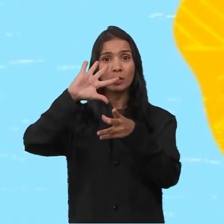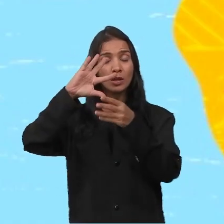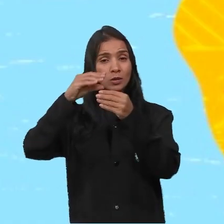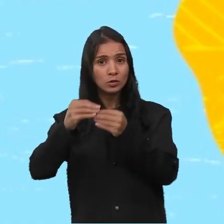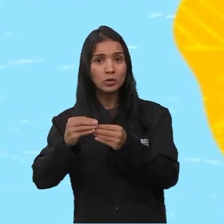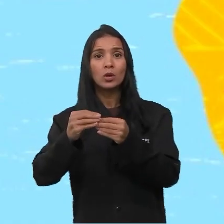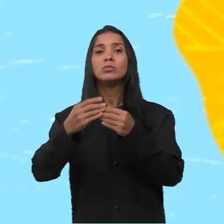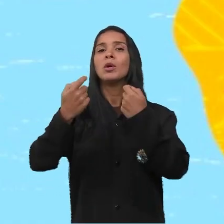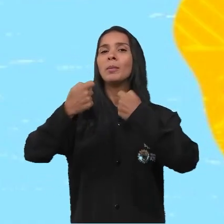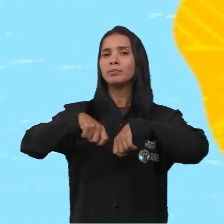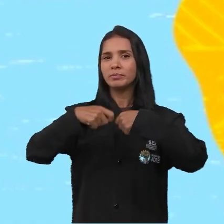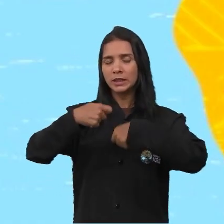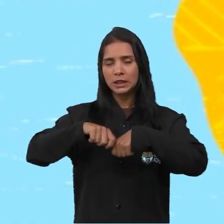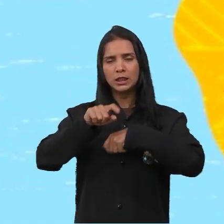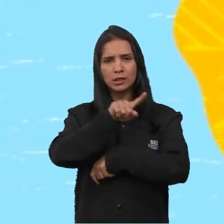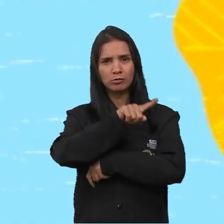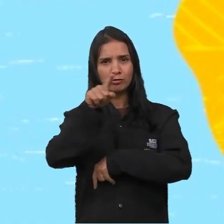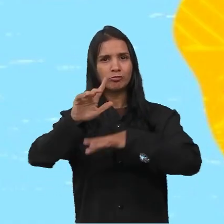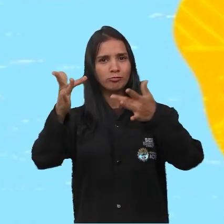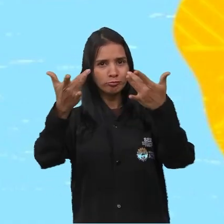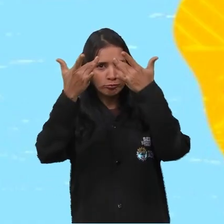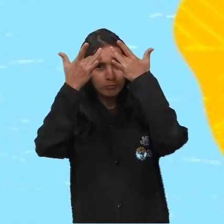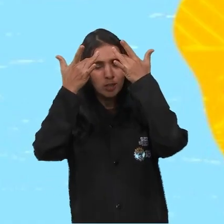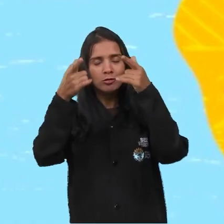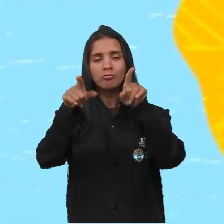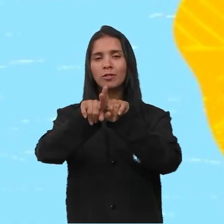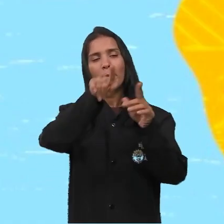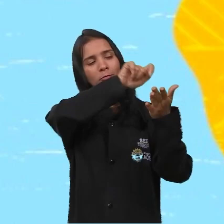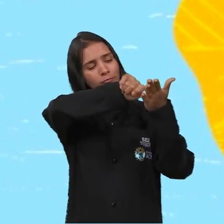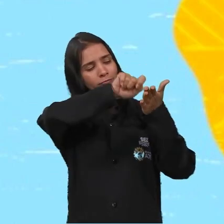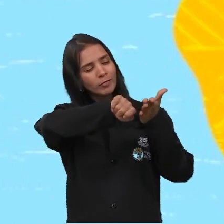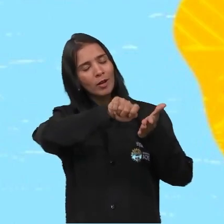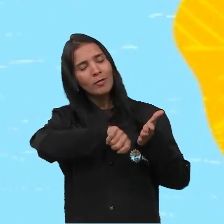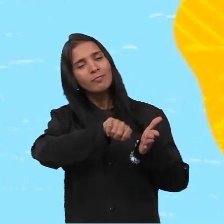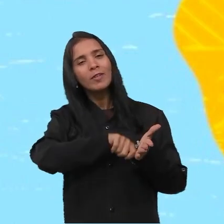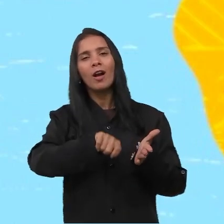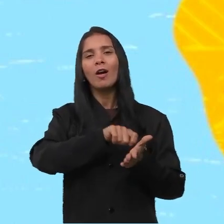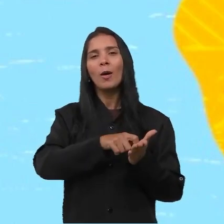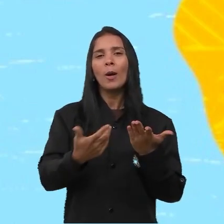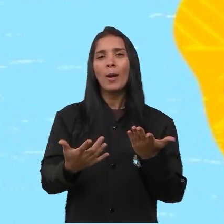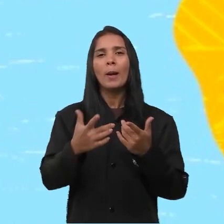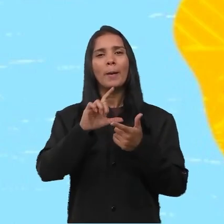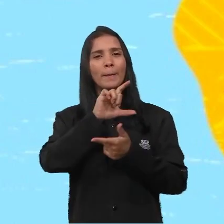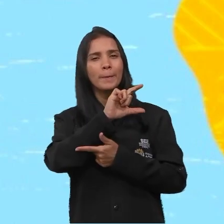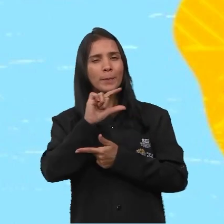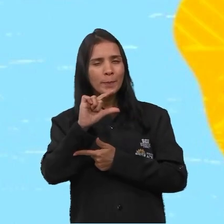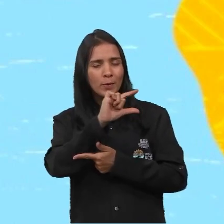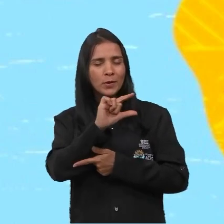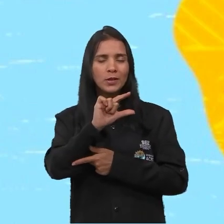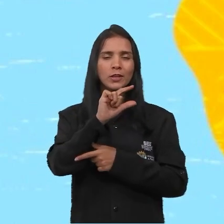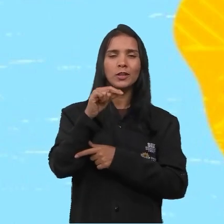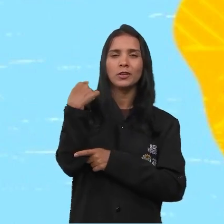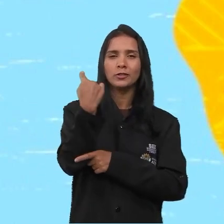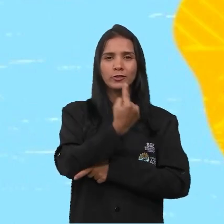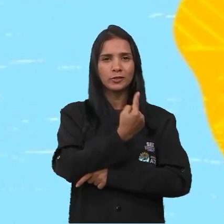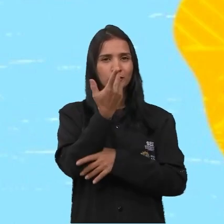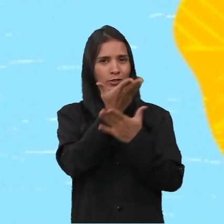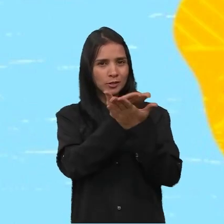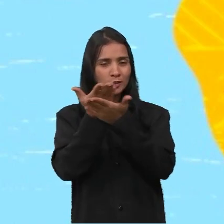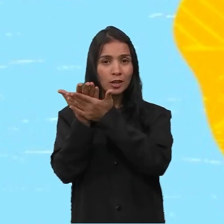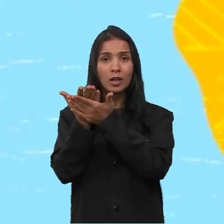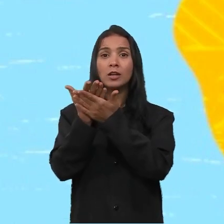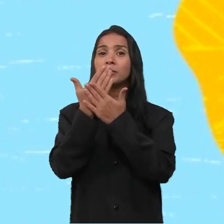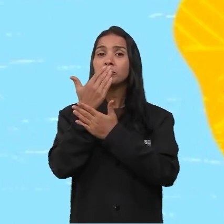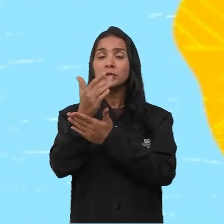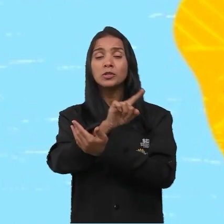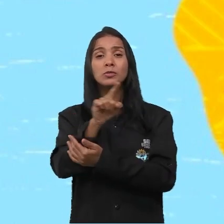mas sim, eu ainda quero deixar bastante registrado aqui um pouco do que foi a nossa aula de hoje. Quero que vocês fiquem atentos